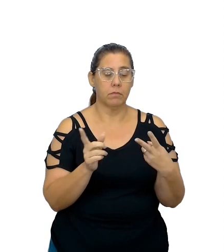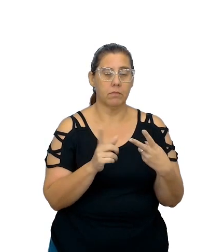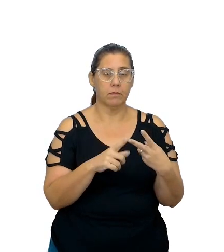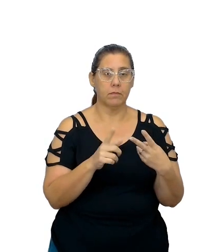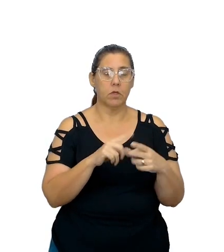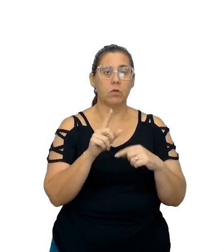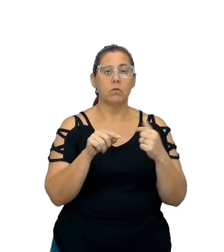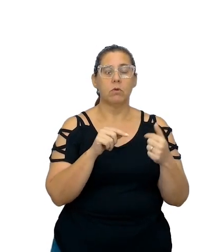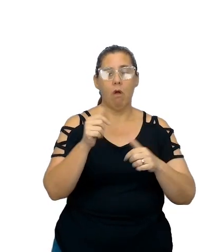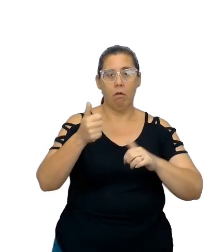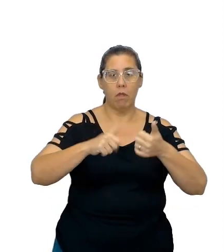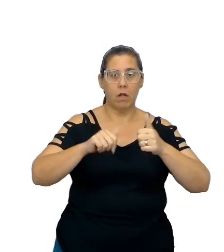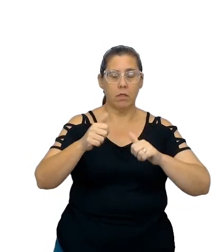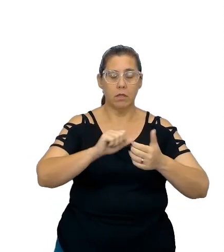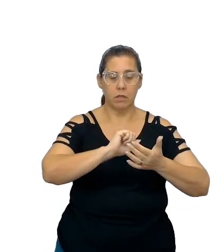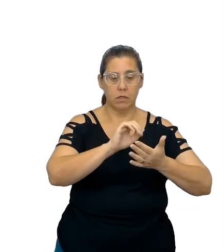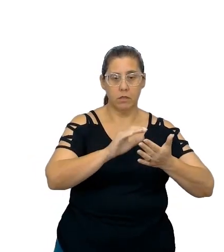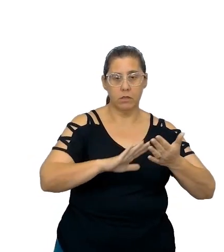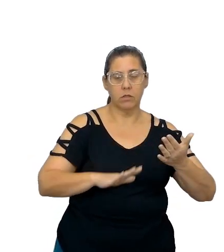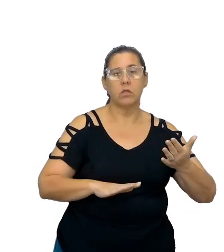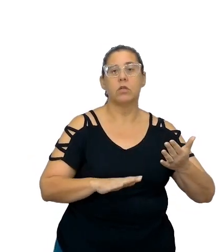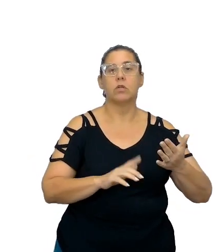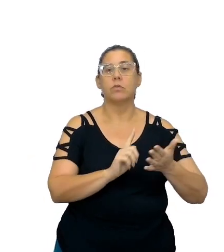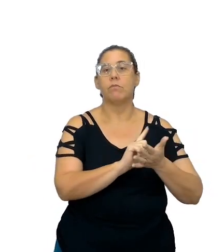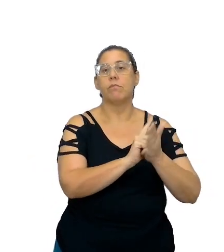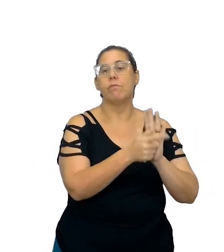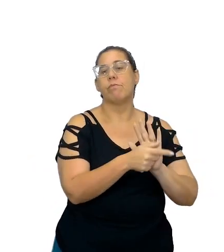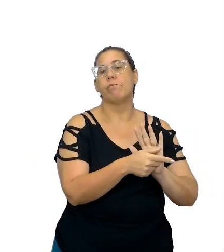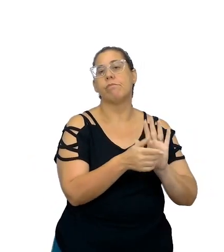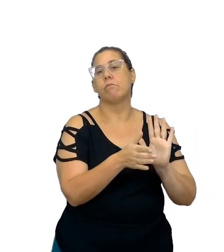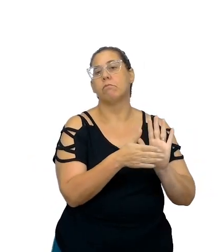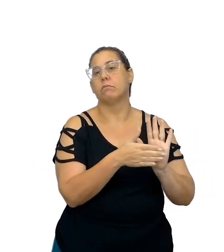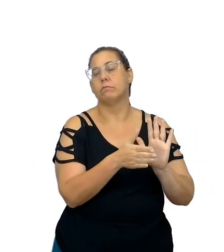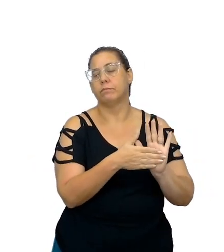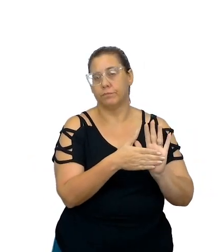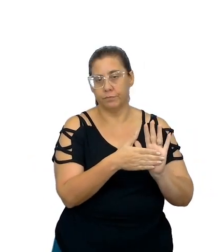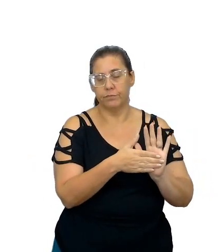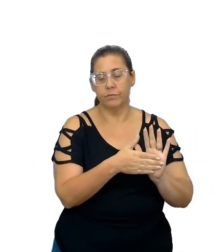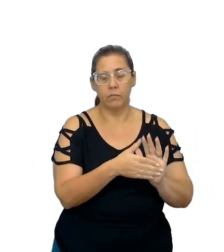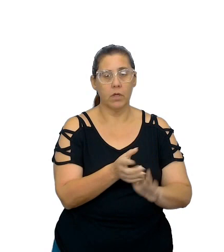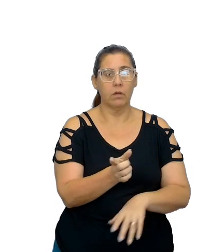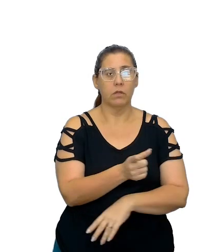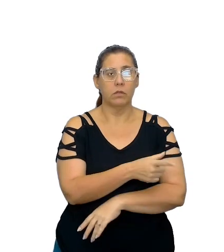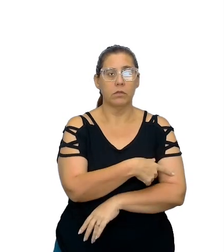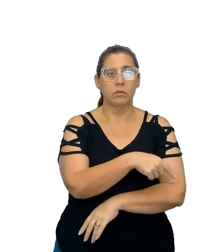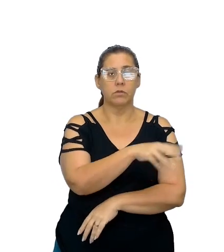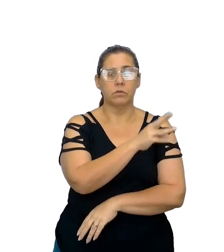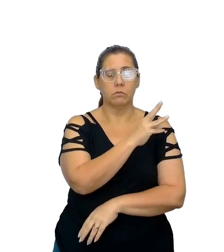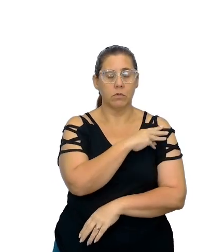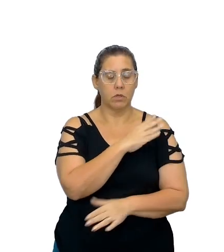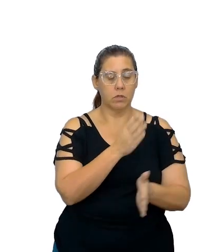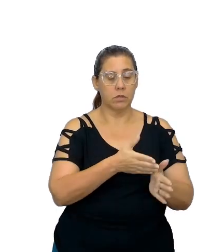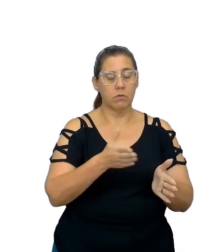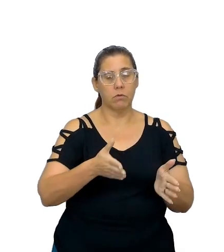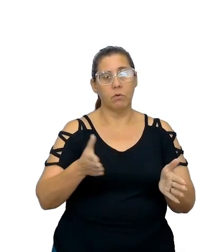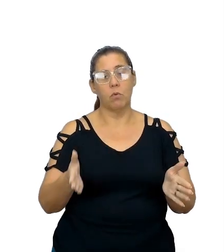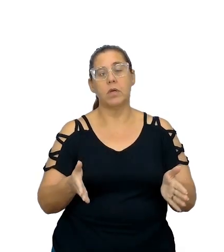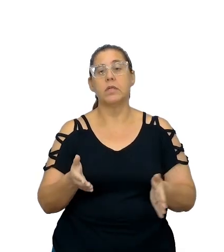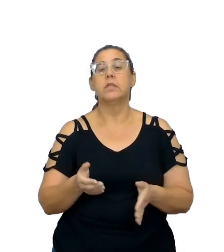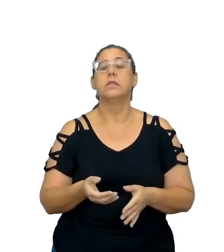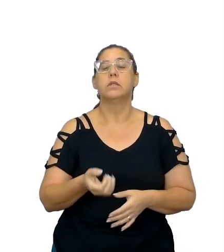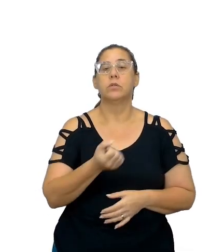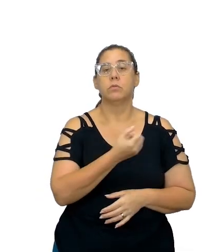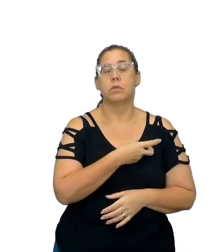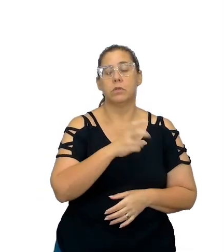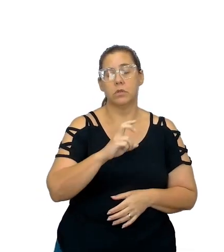objetivo, analisar as atividades relativas ao gênero textual proposto na segunda série do ensino médio, da sequência de atividades 5 do volume 1,